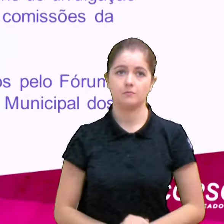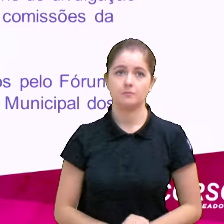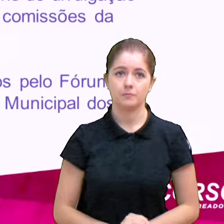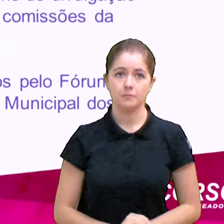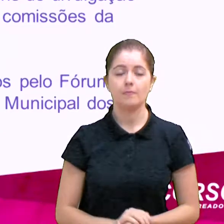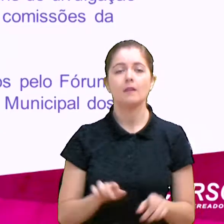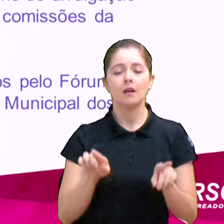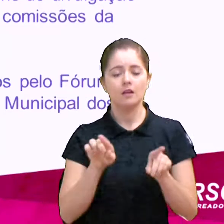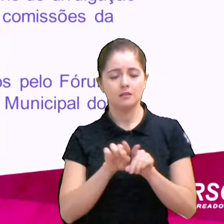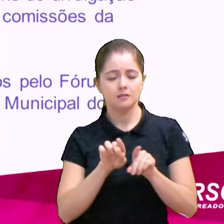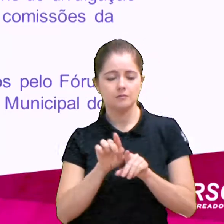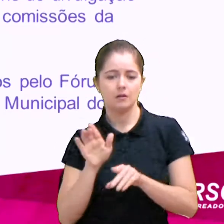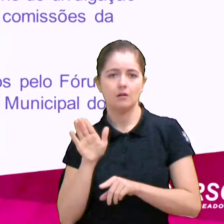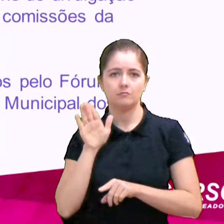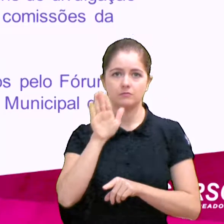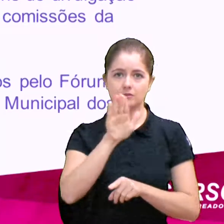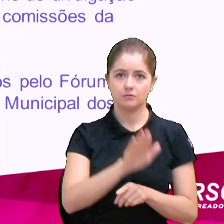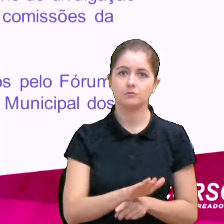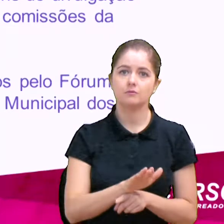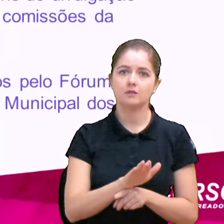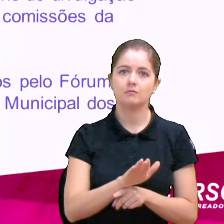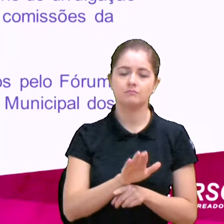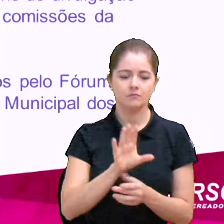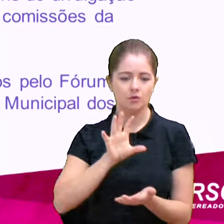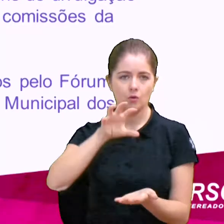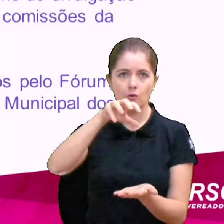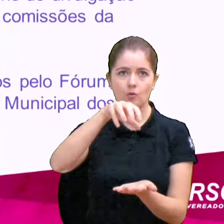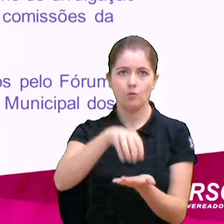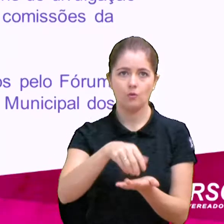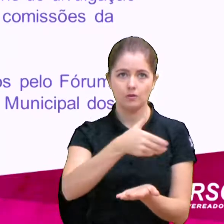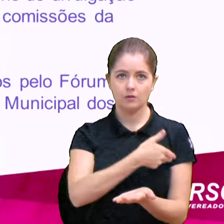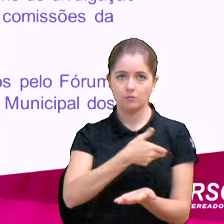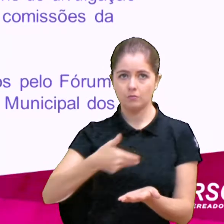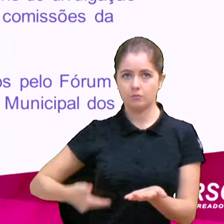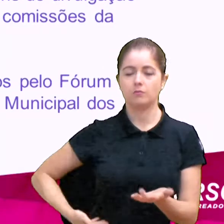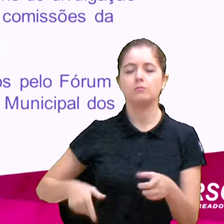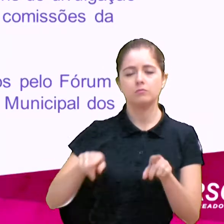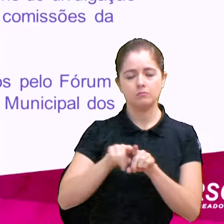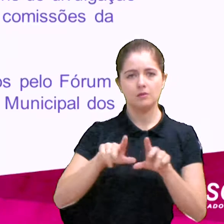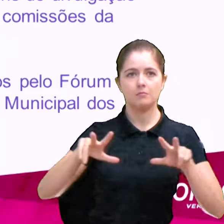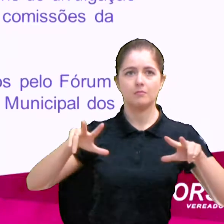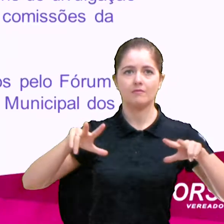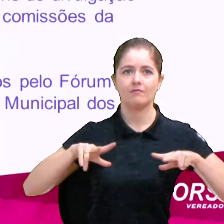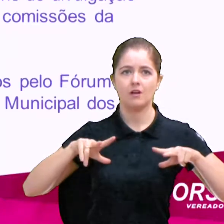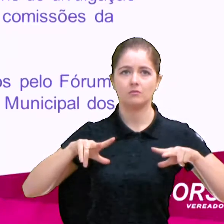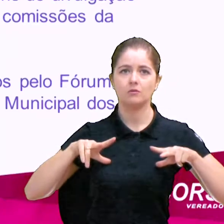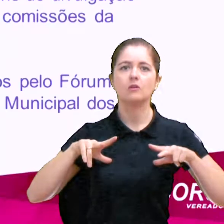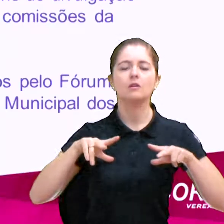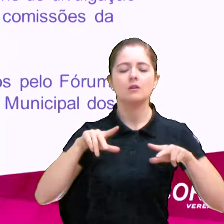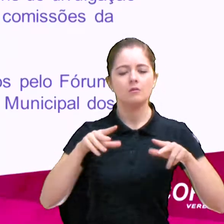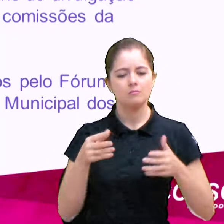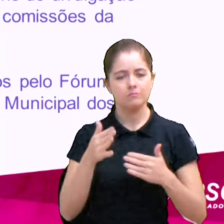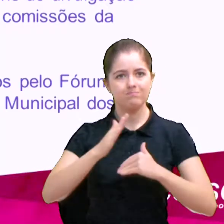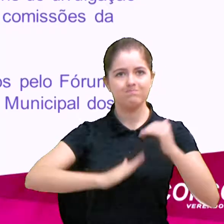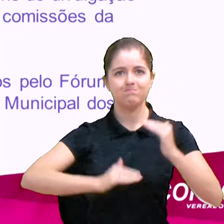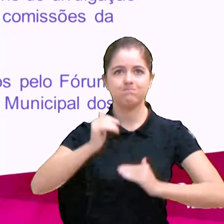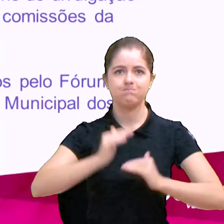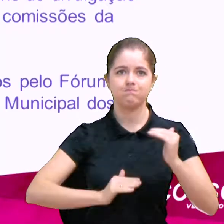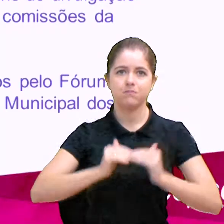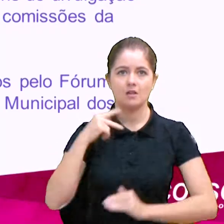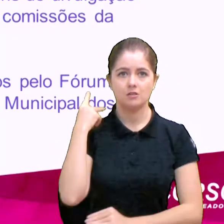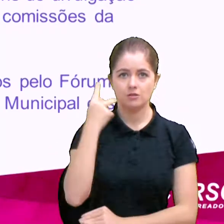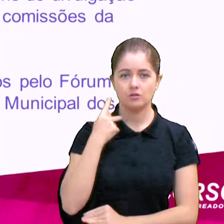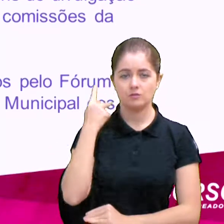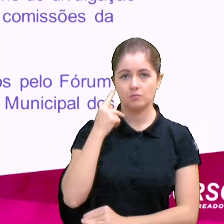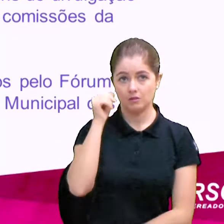C, cooperar com organismos públicos e privados voltados à implementação das políticas para as mulheres. Promover